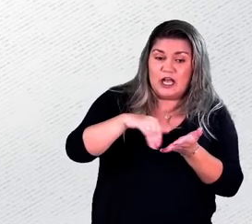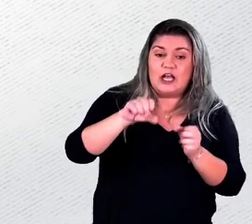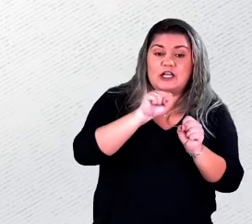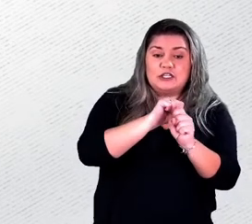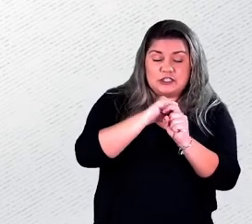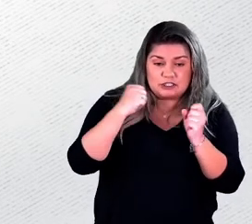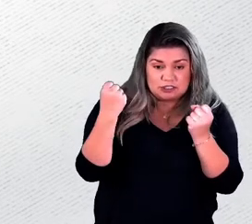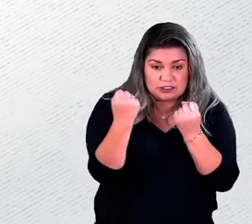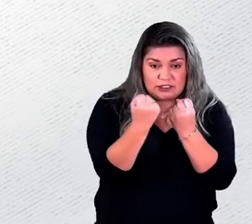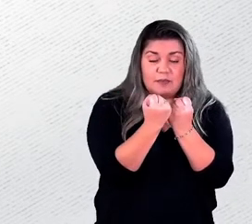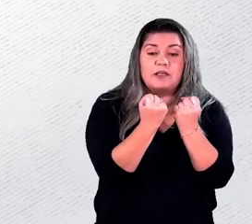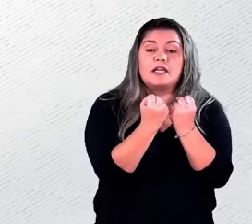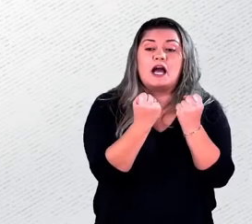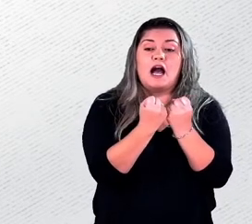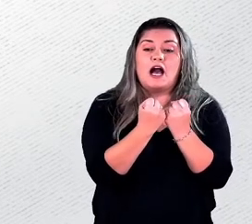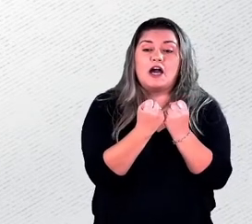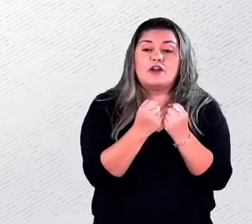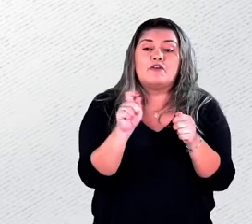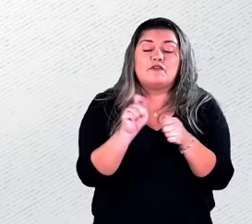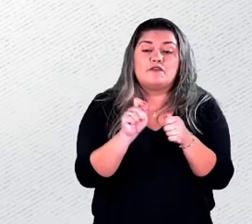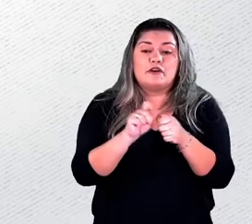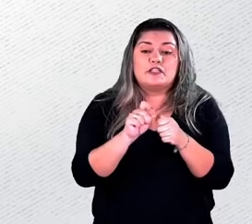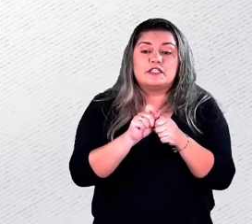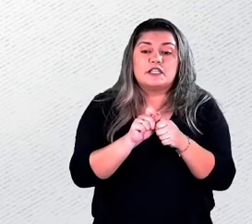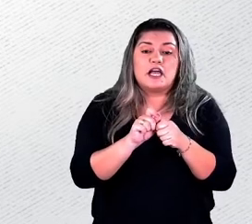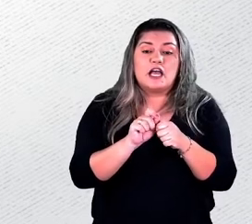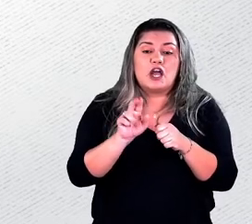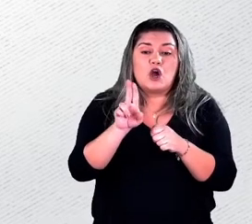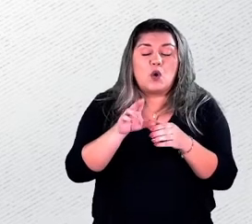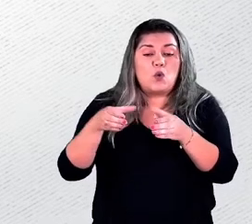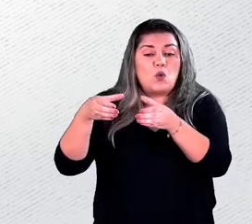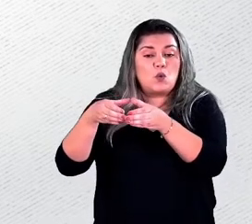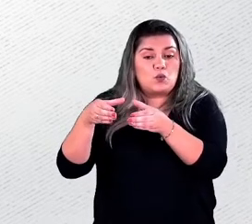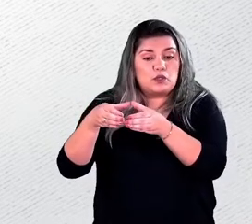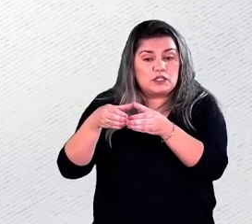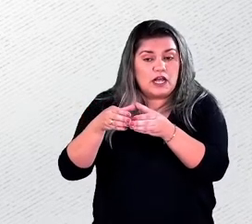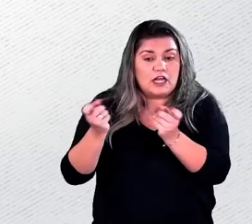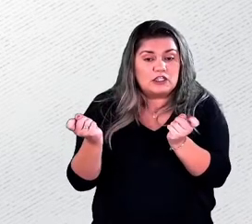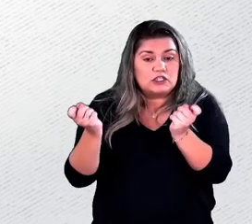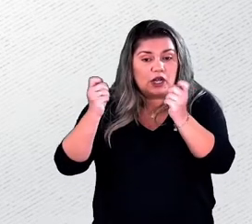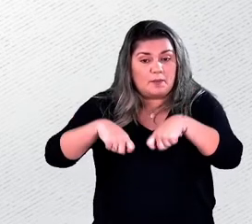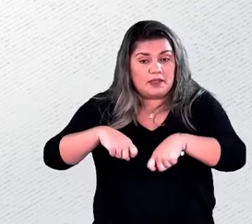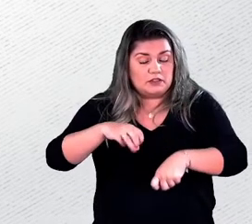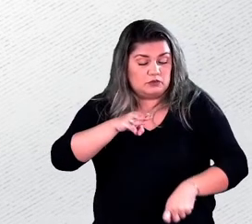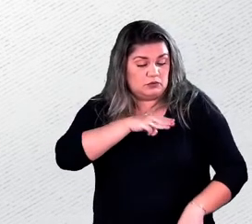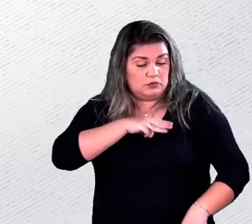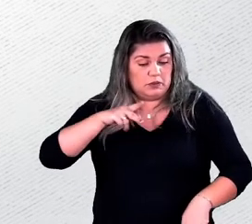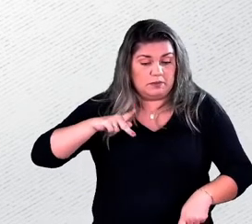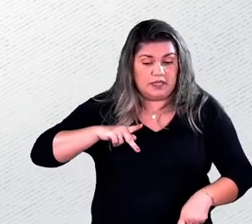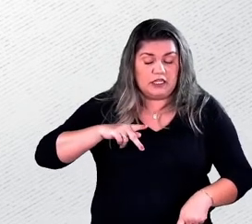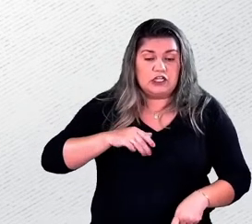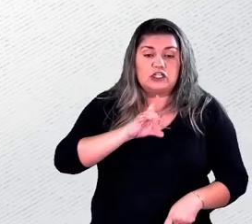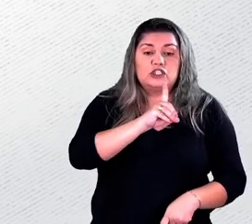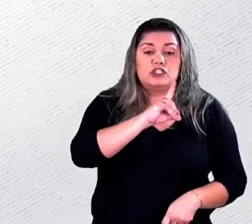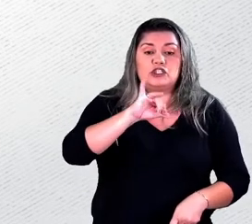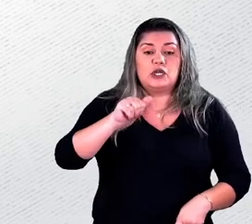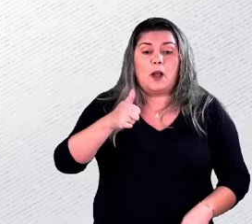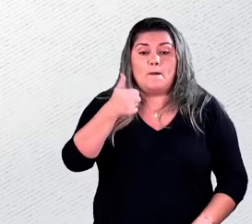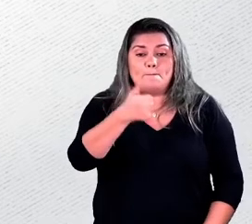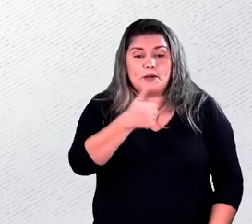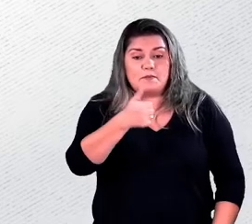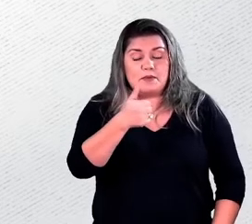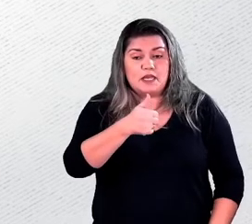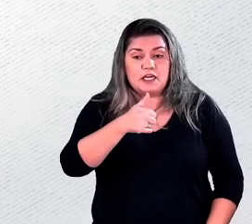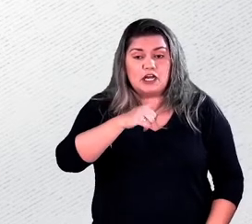recuperação de ativos que será realizado pela Unidade Nacional de capacitação do cnmp dia primeiro de junho